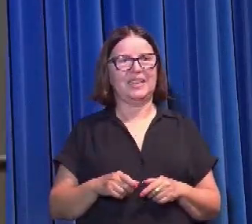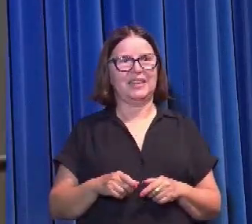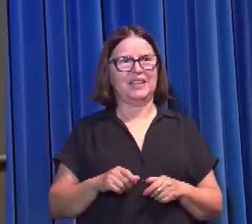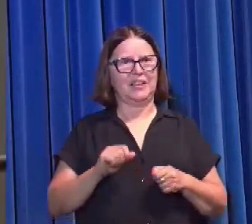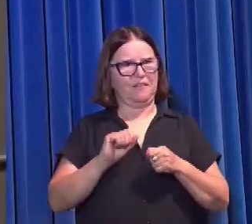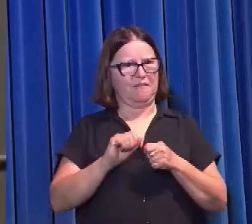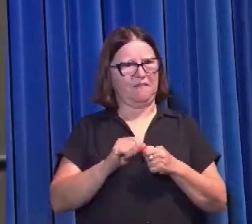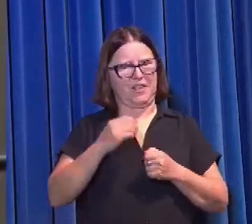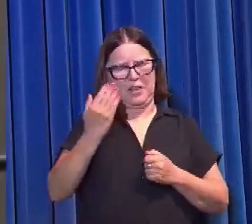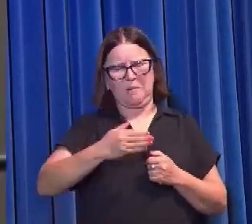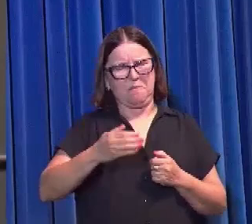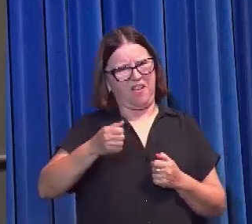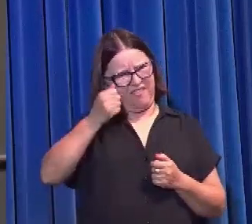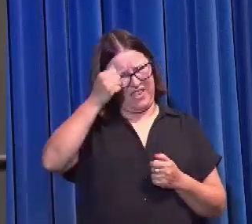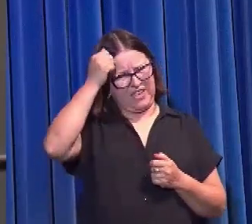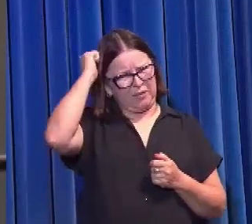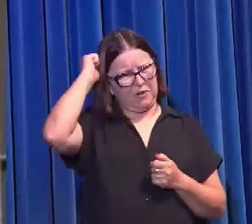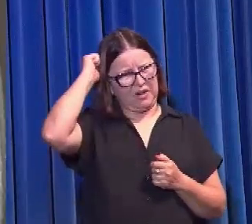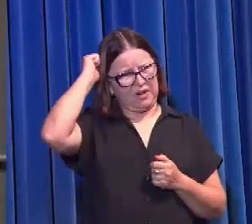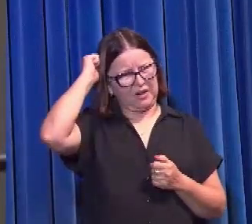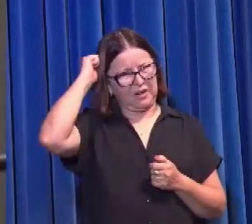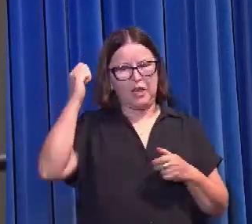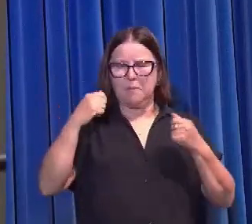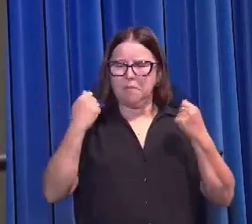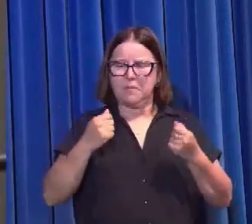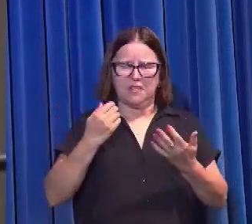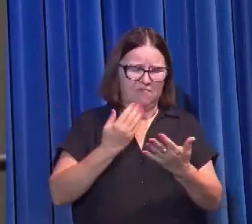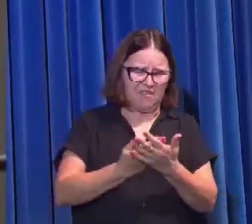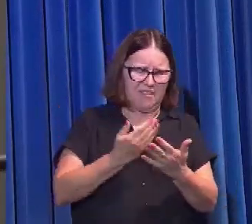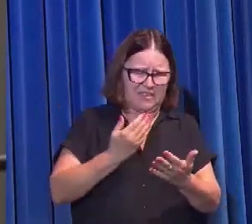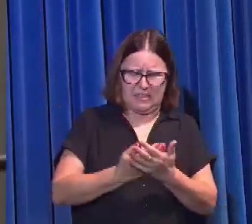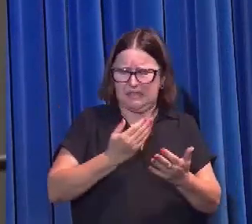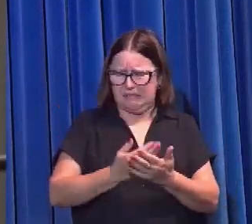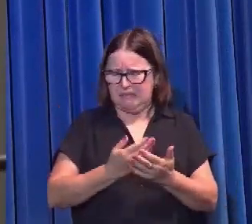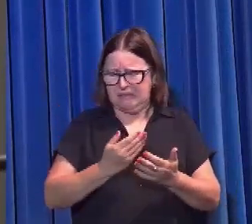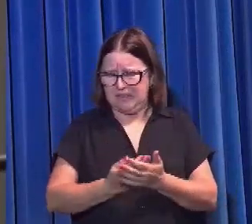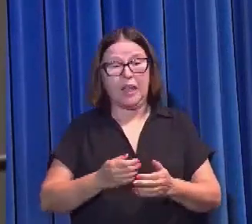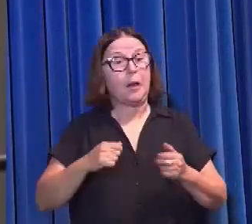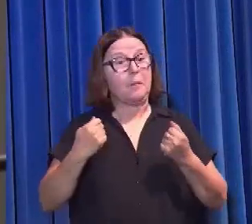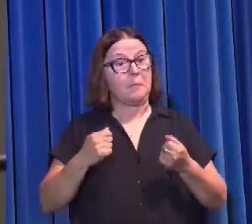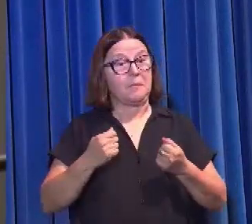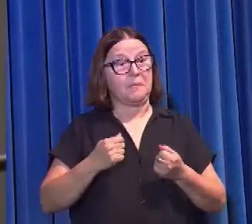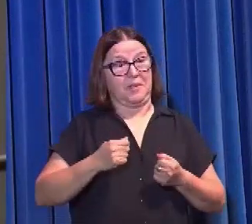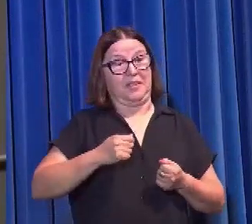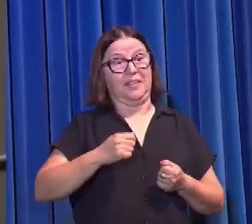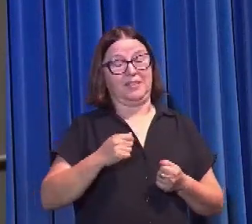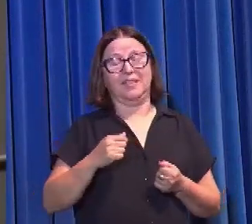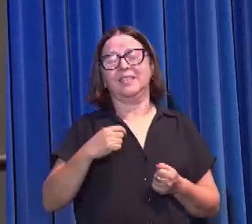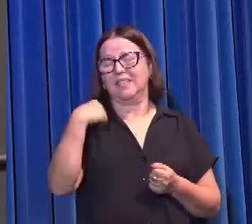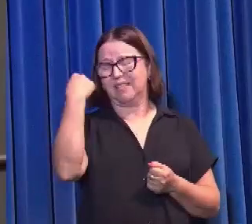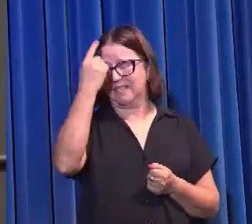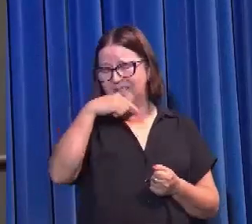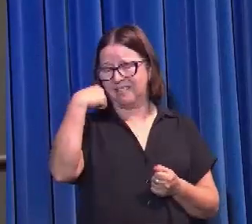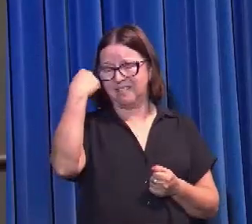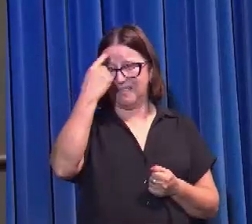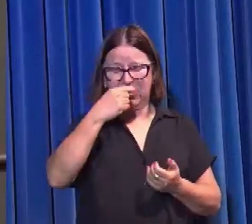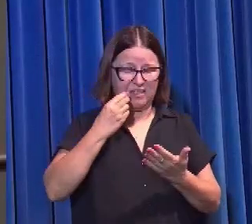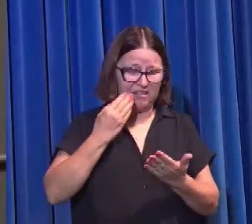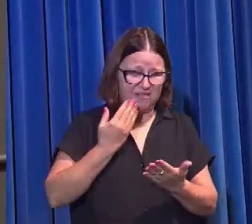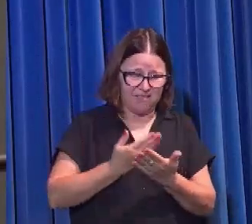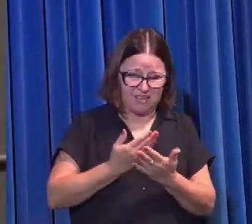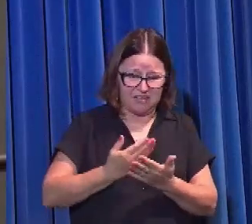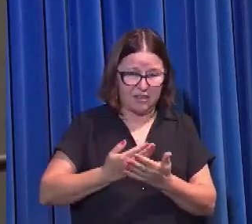horas da noite, mas ele precisa perseverar, ele precisa se esforçar para estudar. A palavra está dizendo aqui para a gente